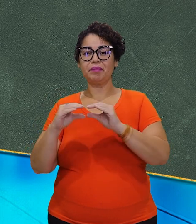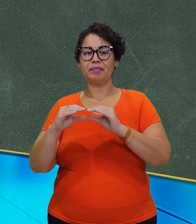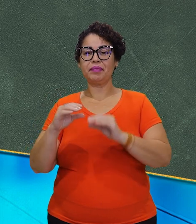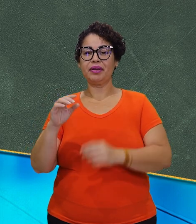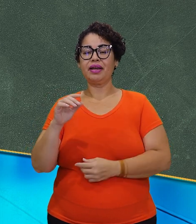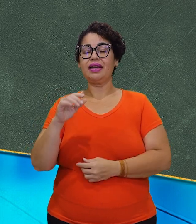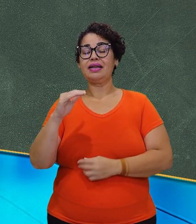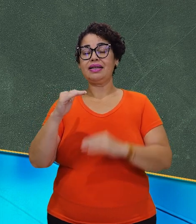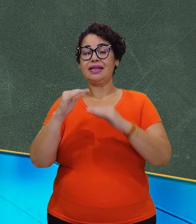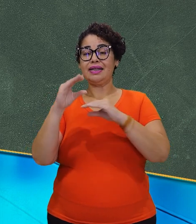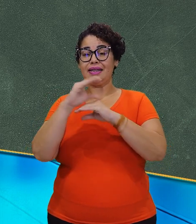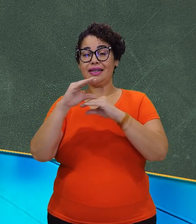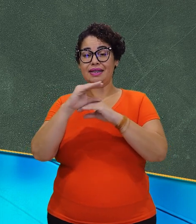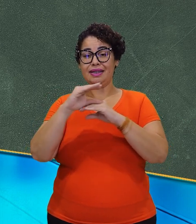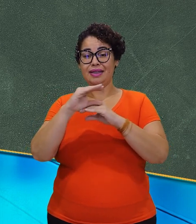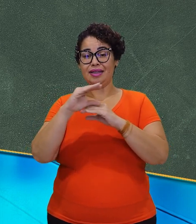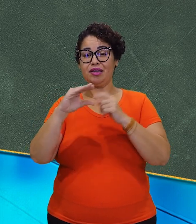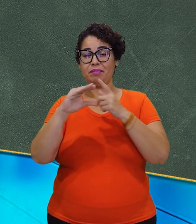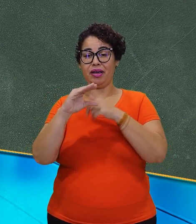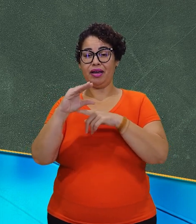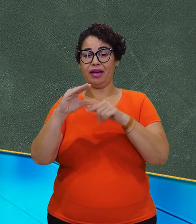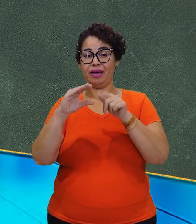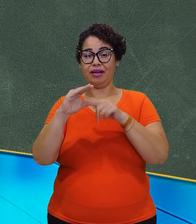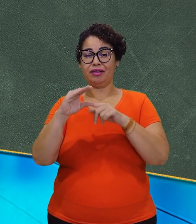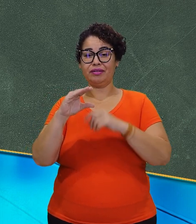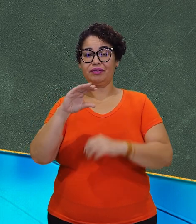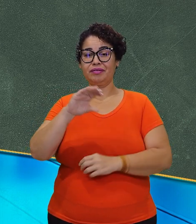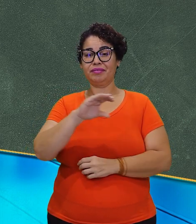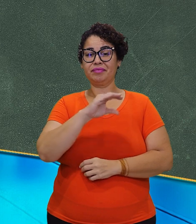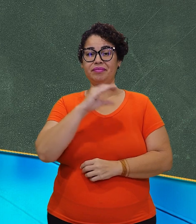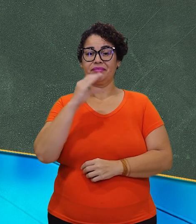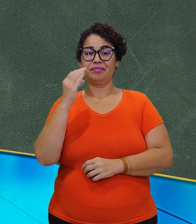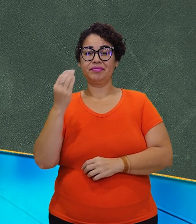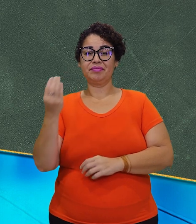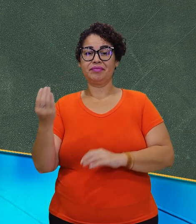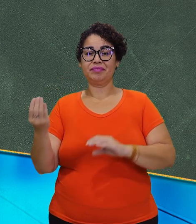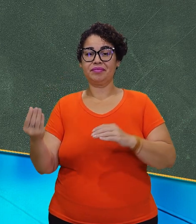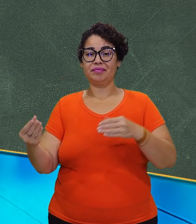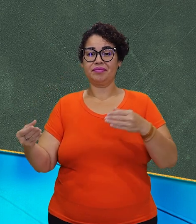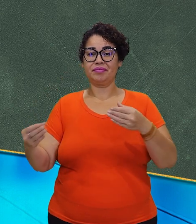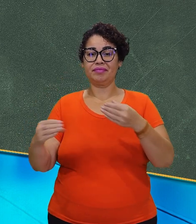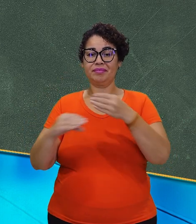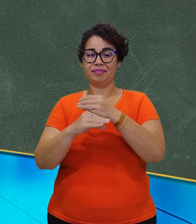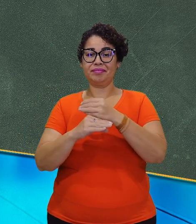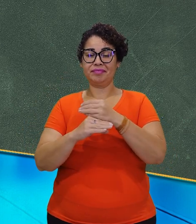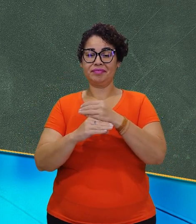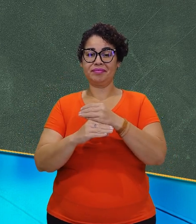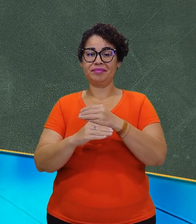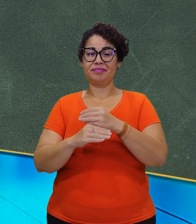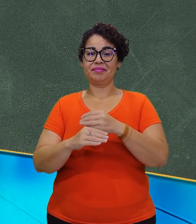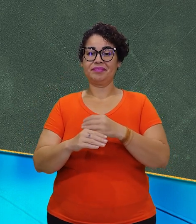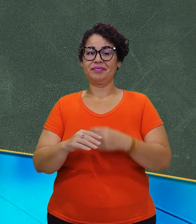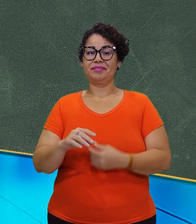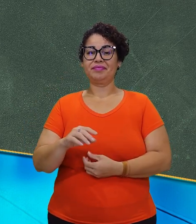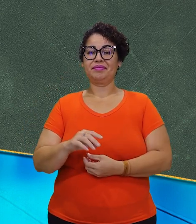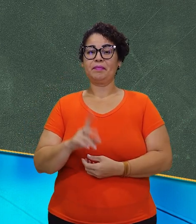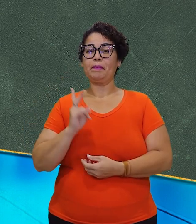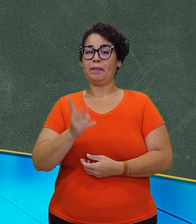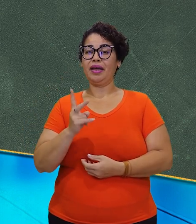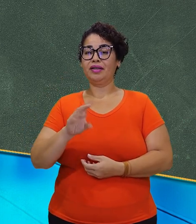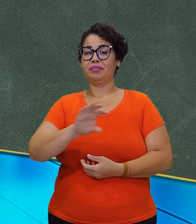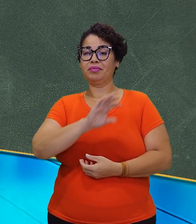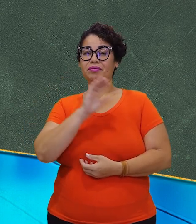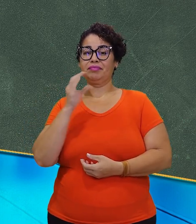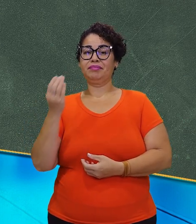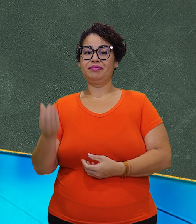esse pedaço aqui do trapézio, ó, eu vou girar e fazer encaixar bem aqui, ó. Eu vou girar nesse